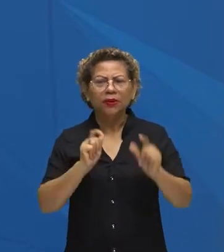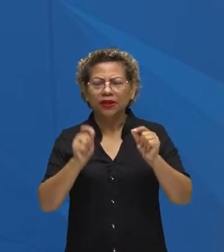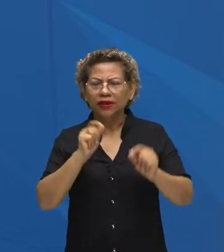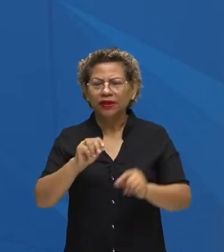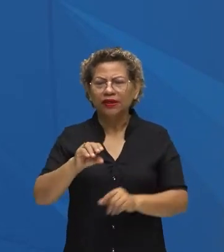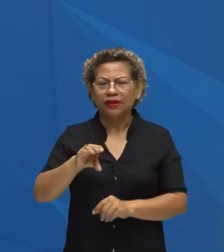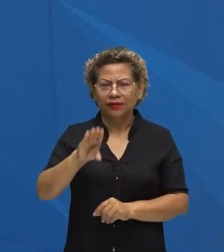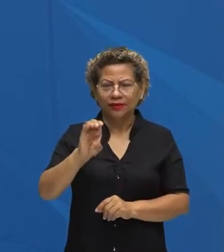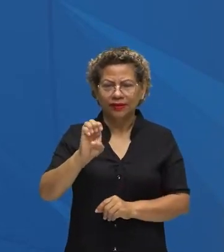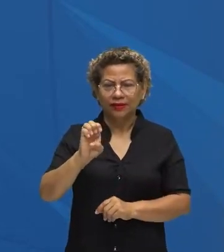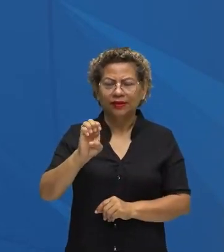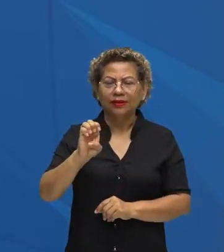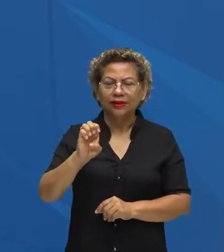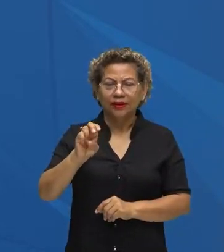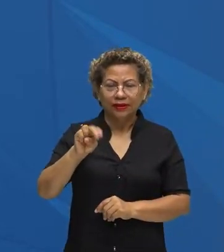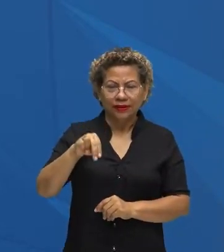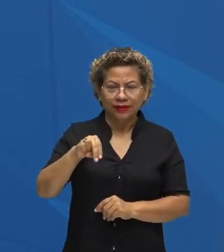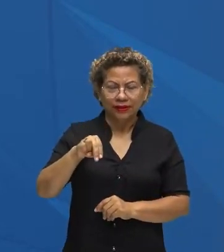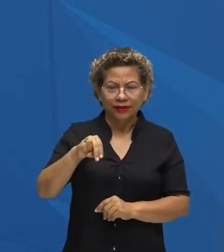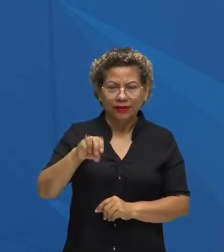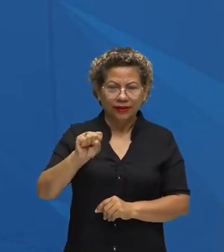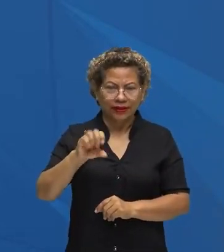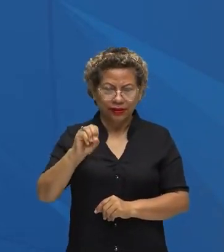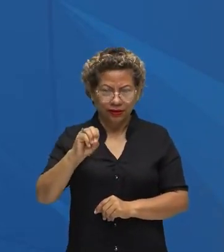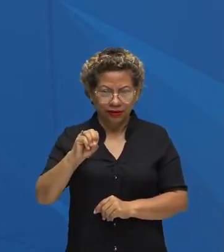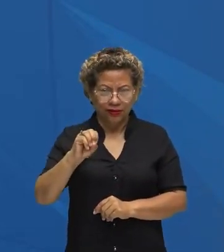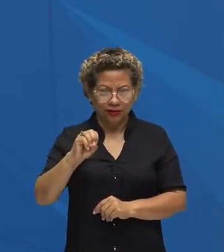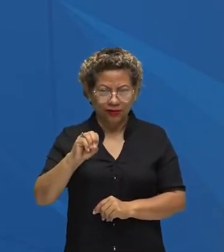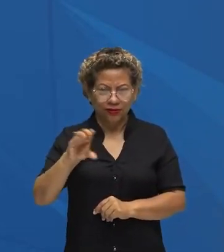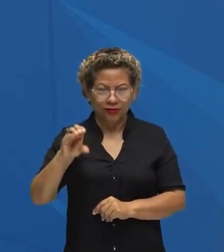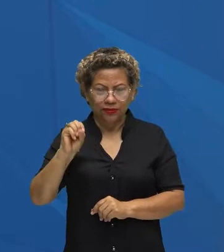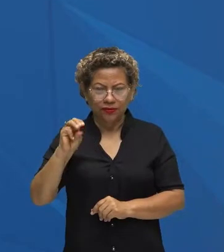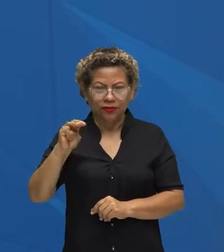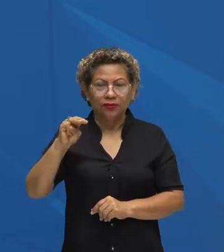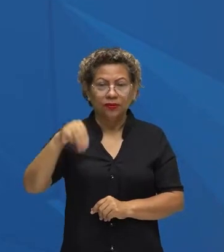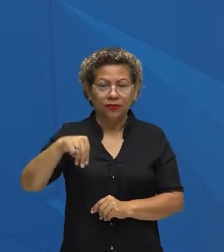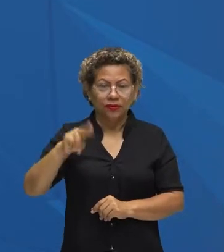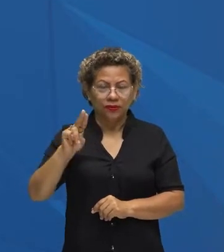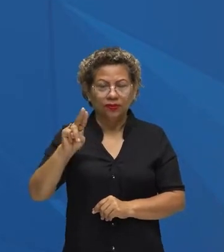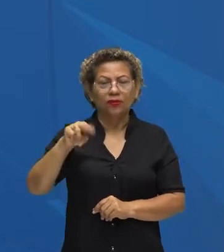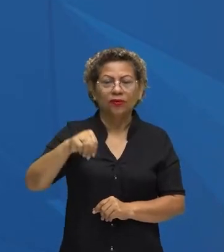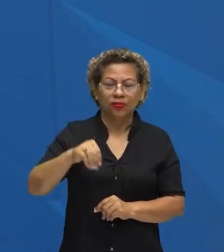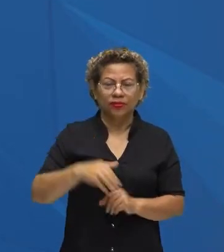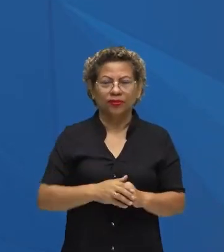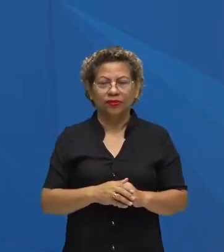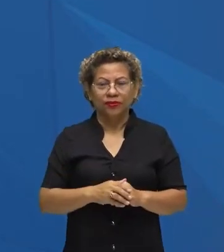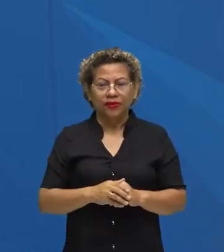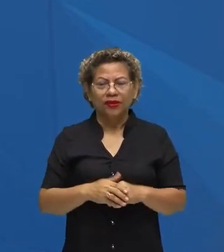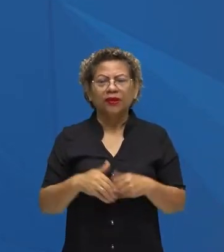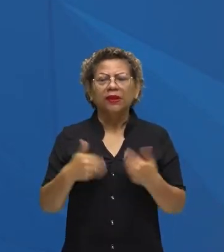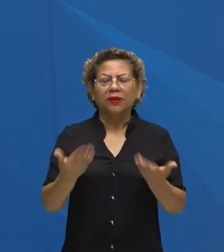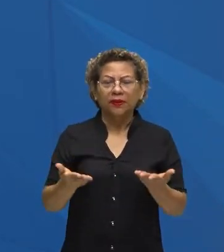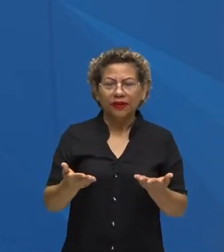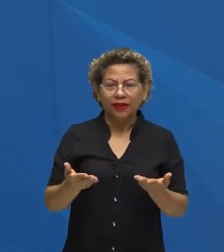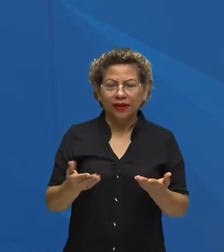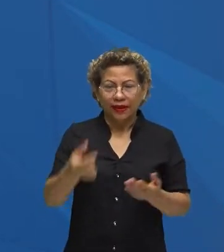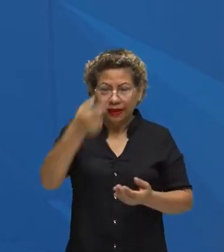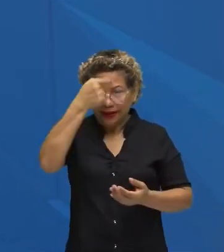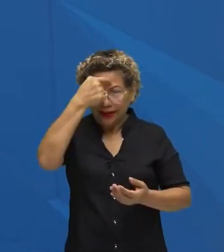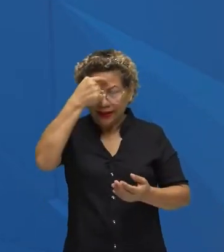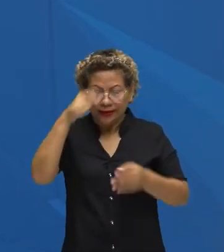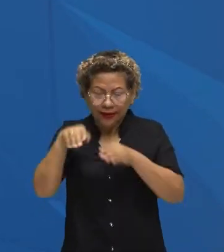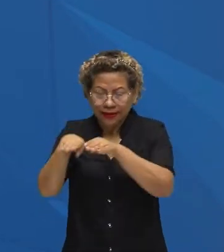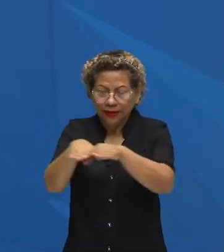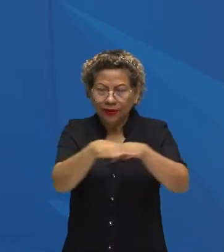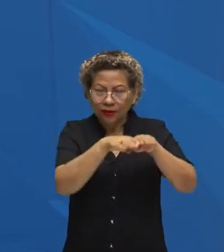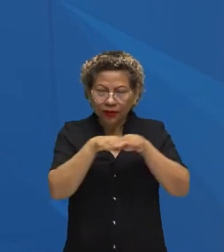senso comum? Será que isso é verdade? Eu trouxe aqui um outro convidado super especial, que é o professor Luiz Cláudio, nosso professor